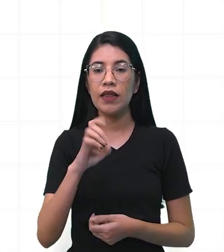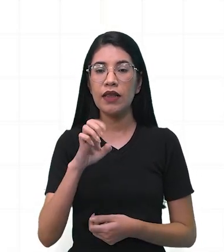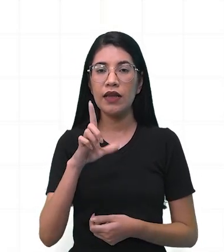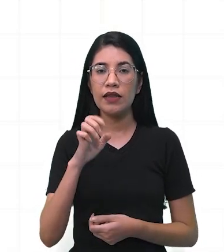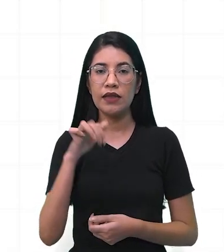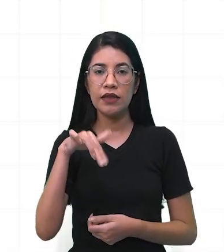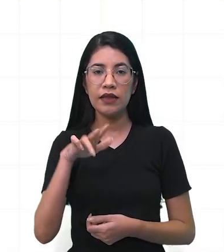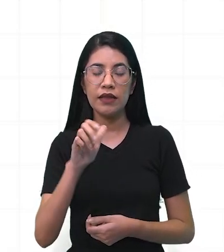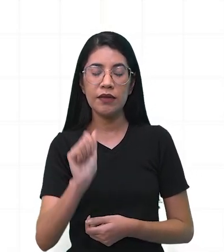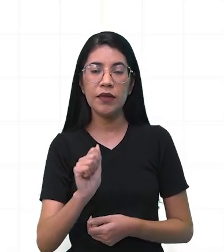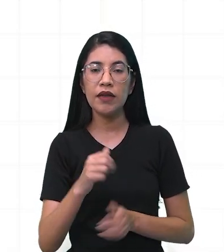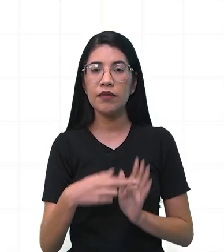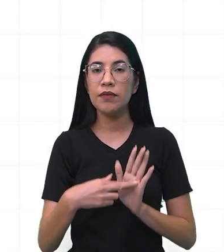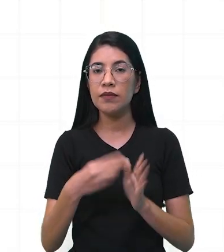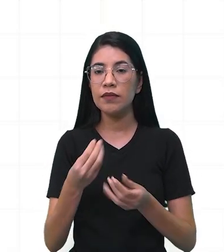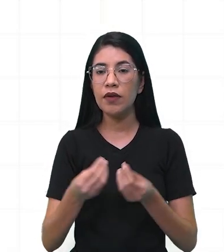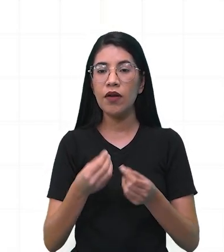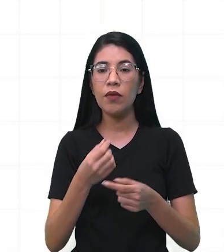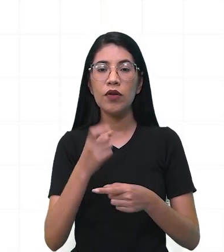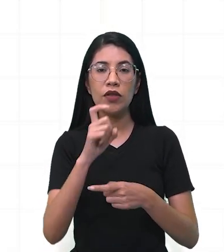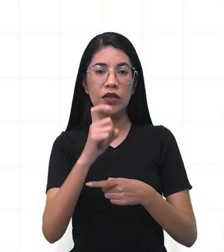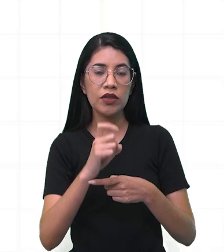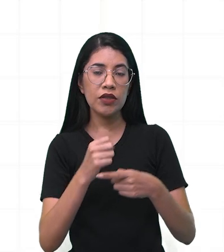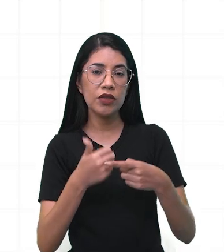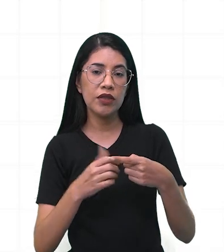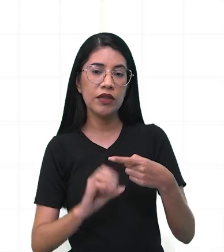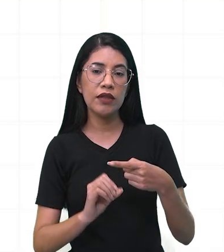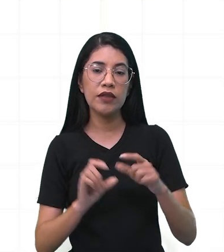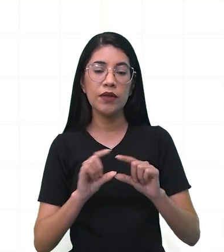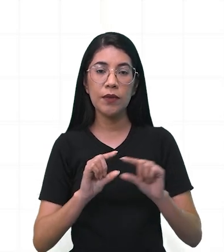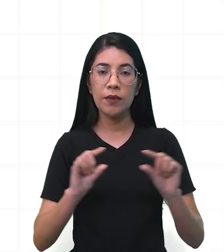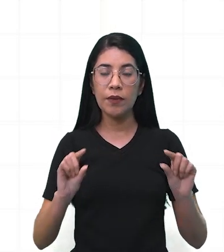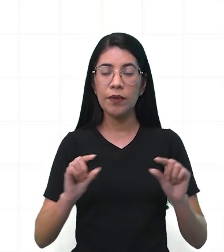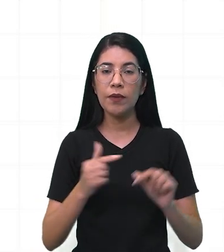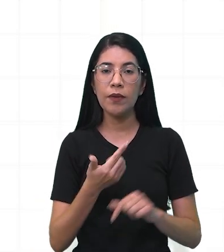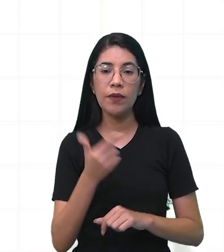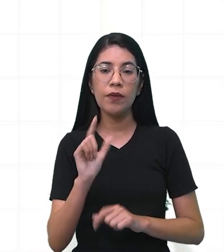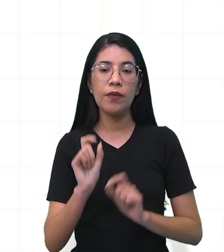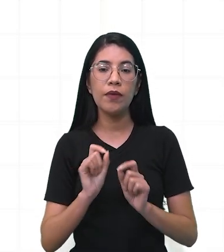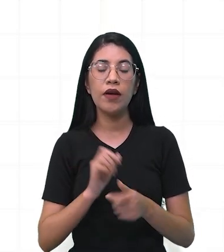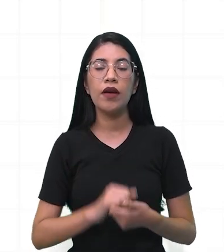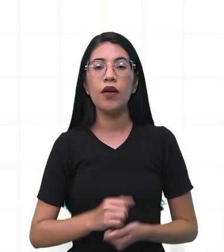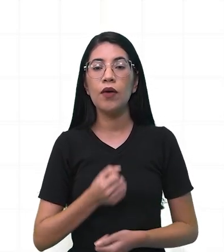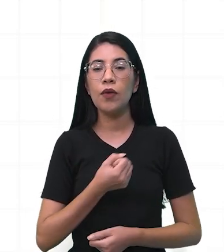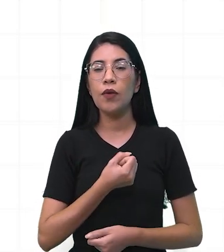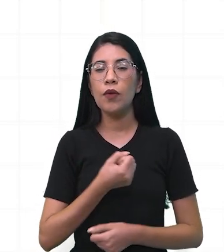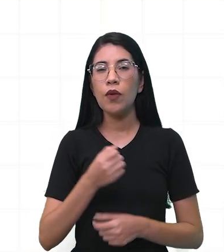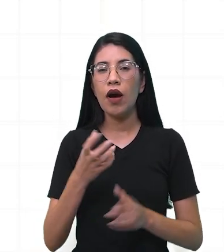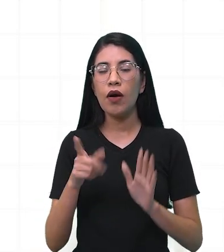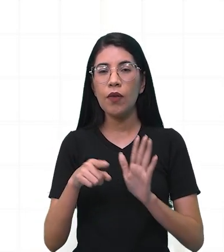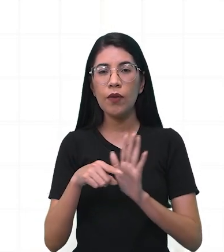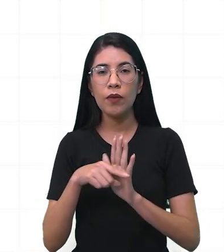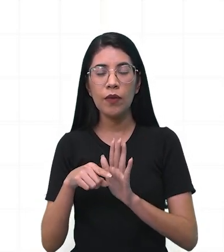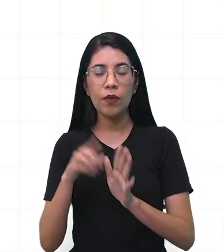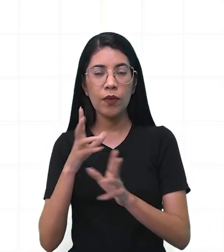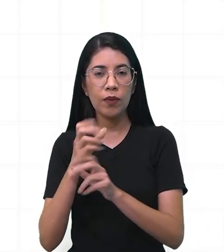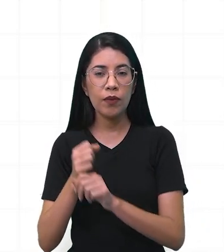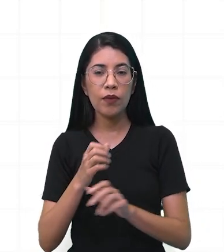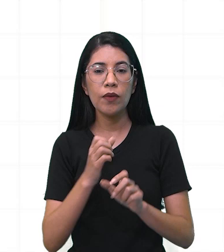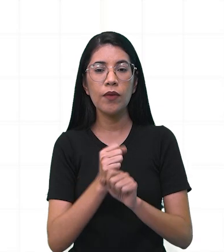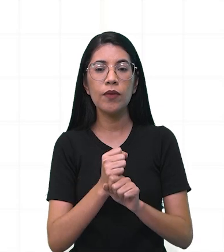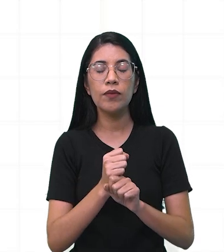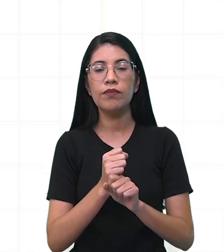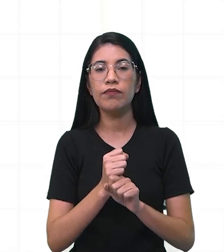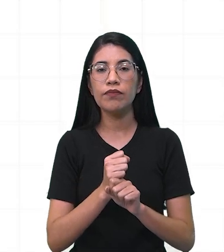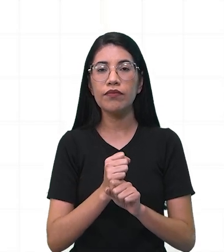aí representada. Próxima linha diz assim, o produto de um número pela sua sétima parte. Produto